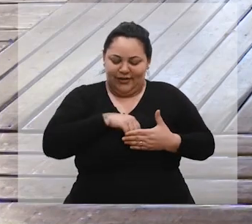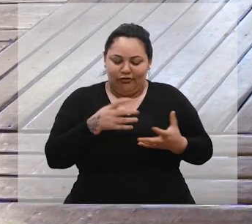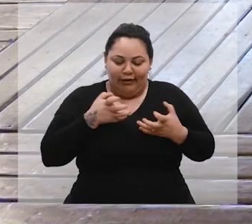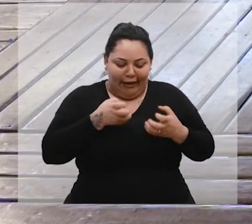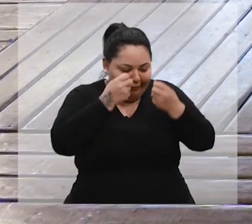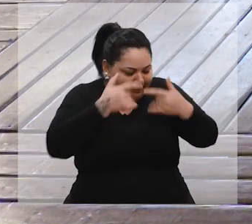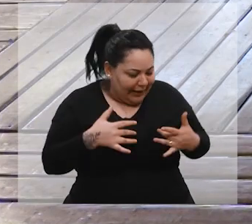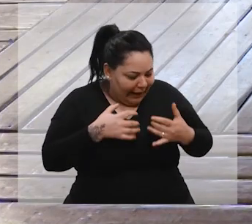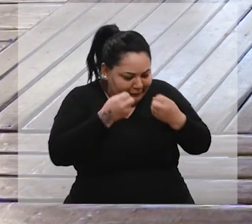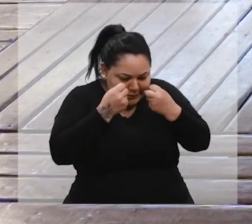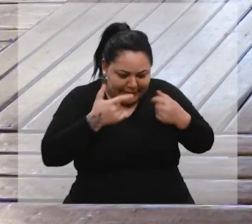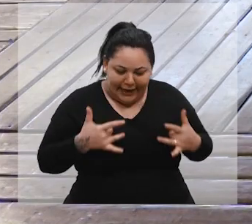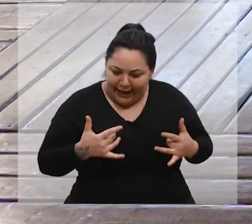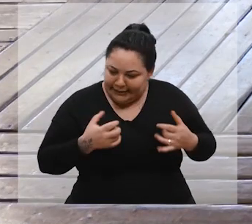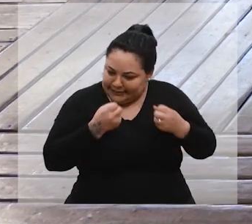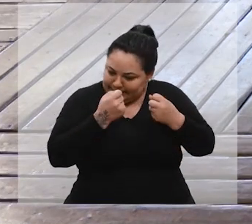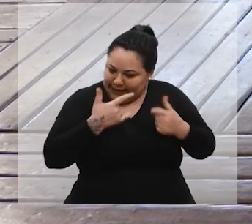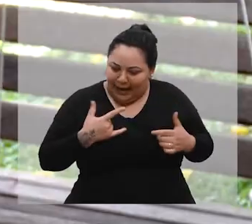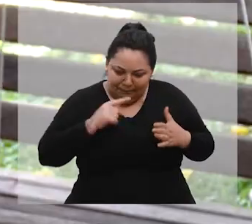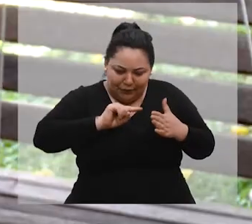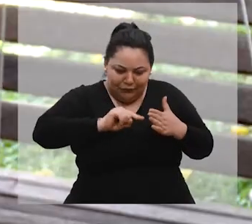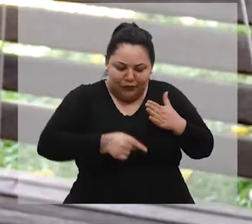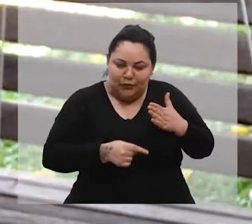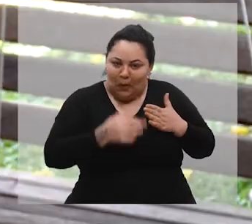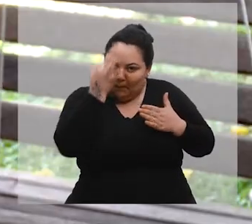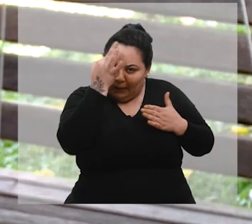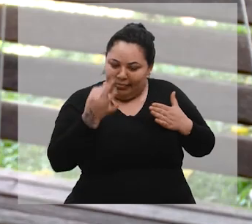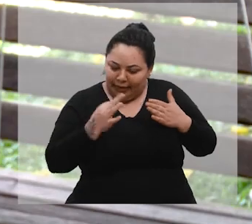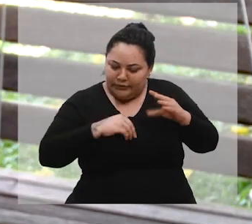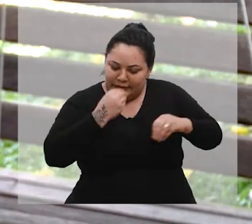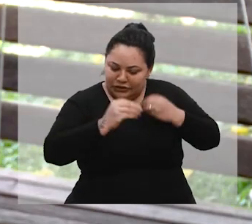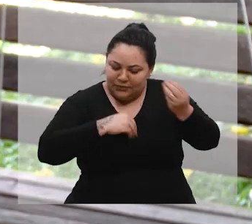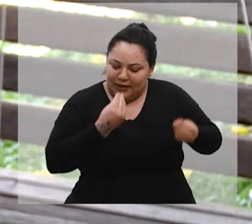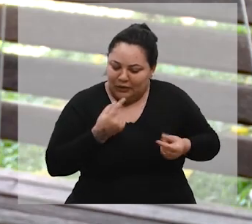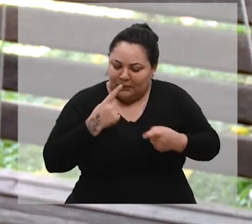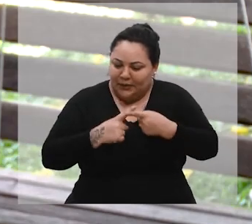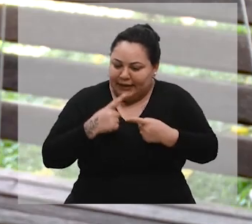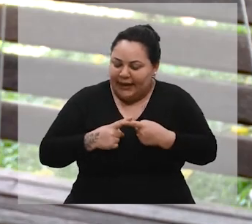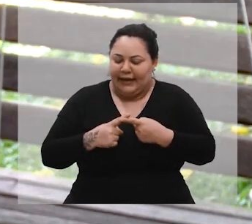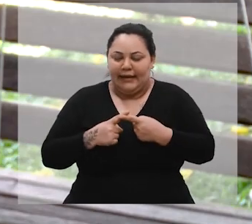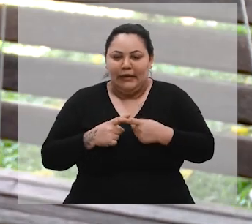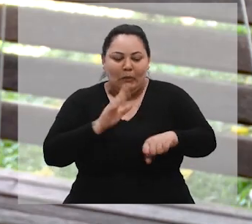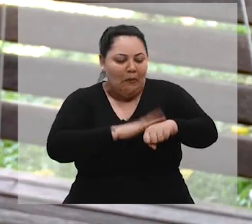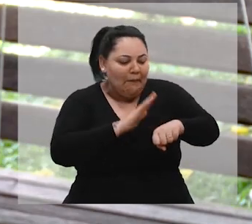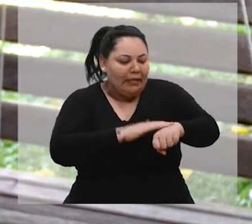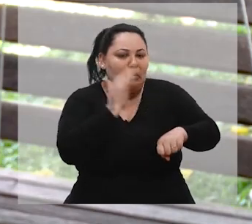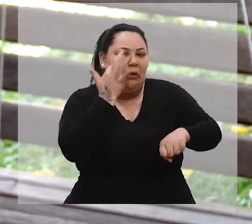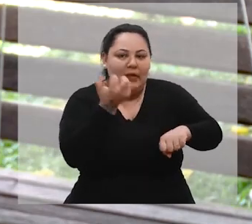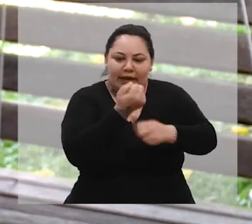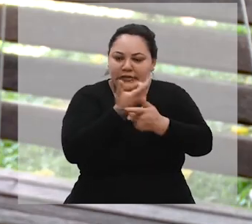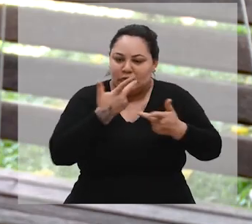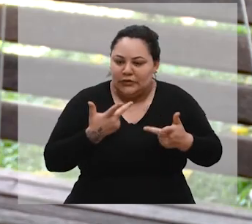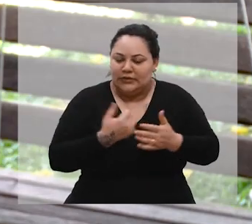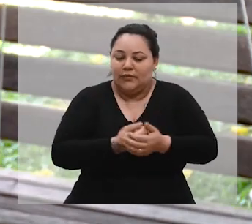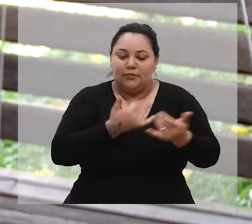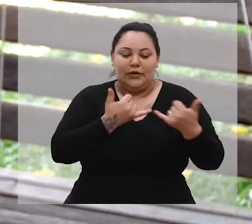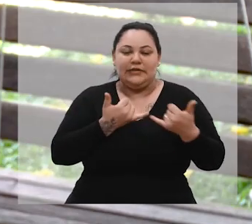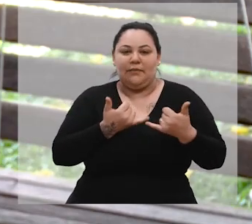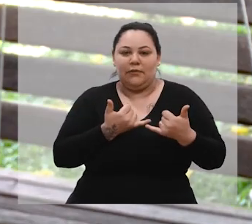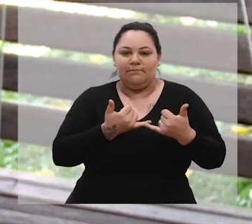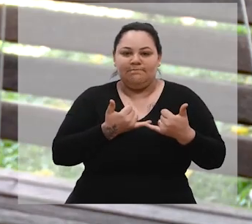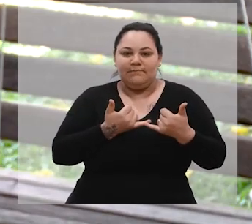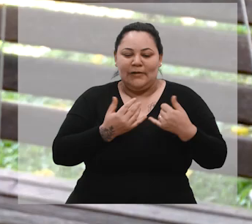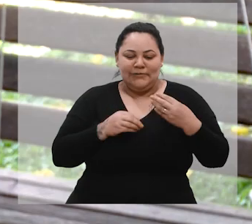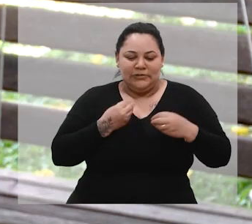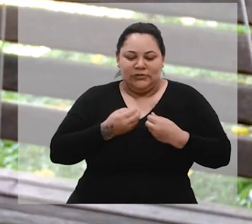explicar, a gente quer nominar aquele sentimento, a gente quer entender por que está passando aquilo, por que está sentindo aquilo, né? Por exemplo, o